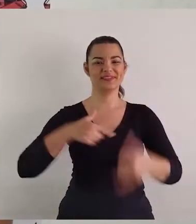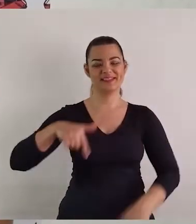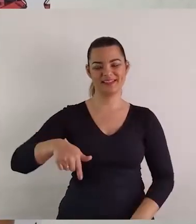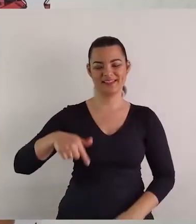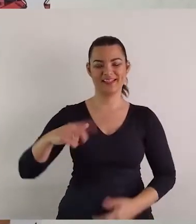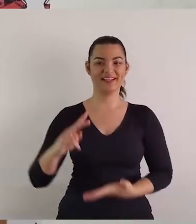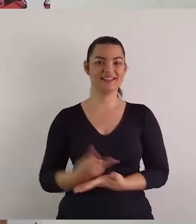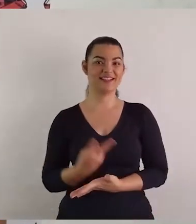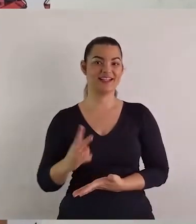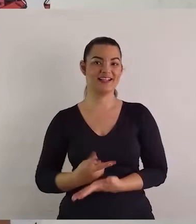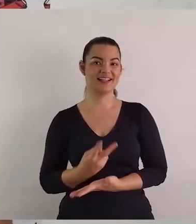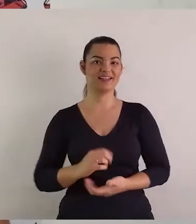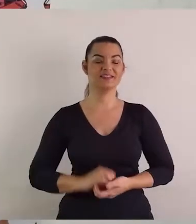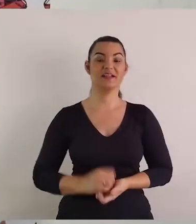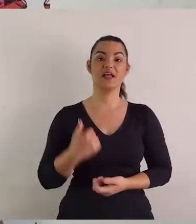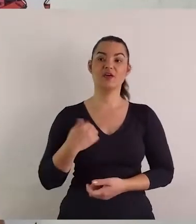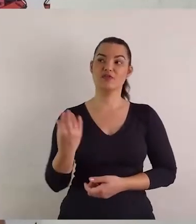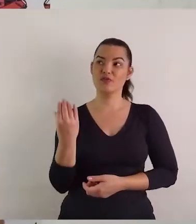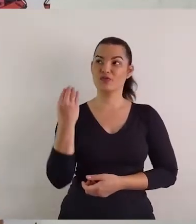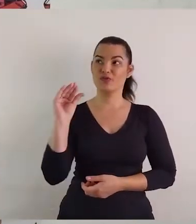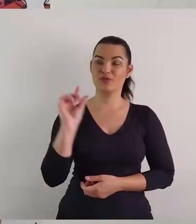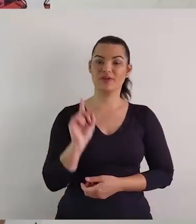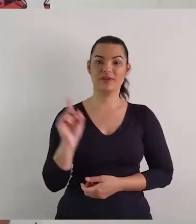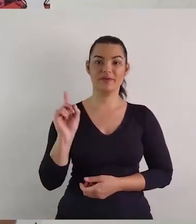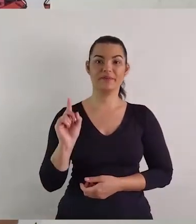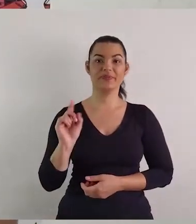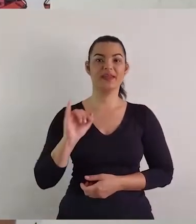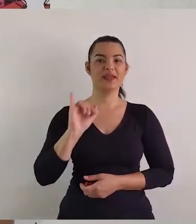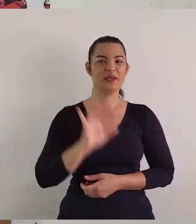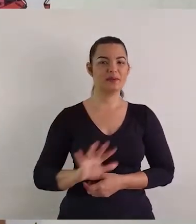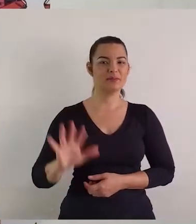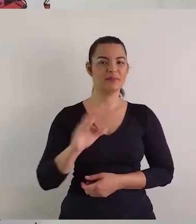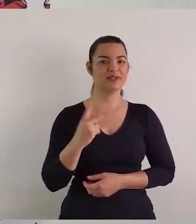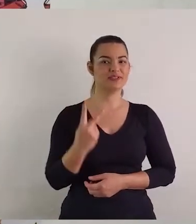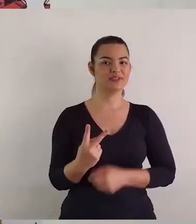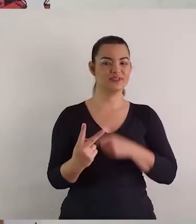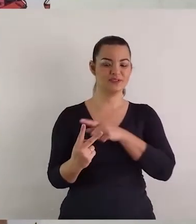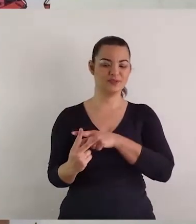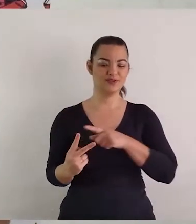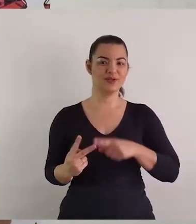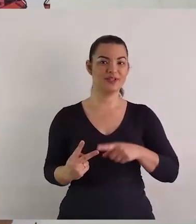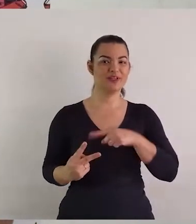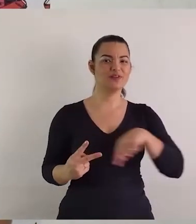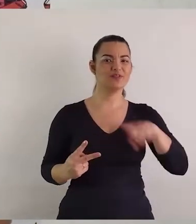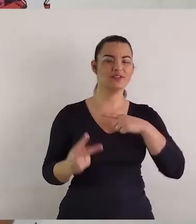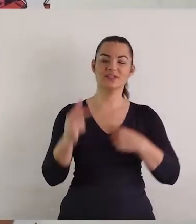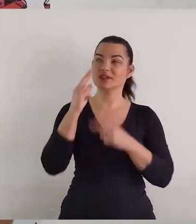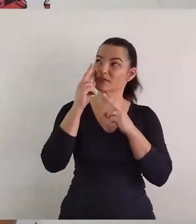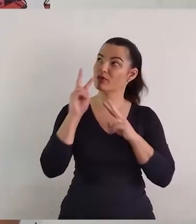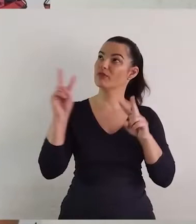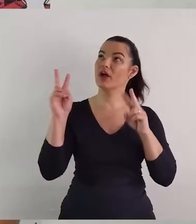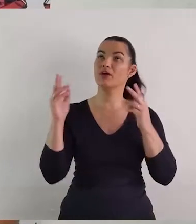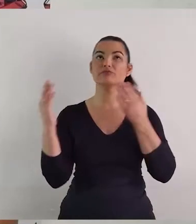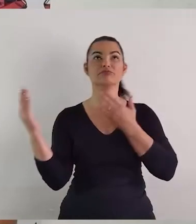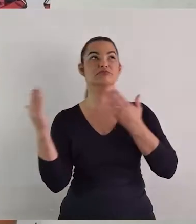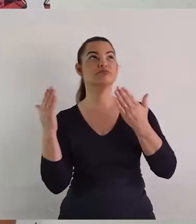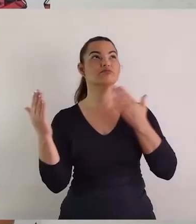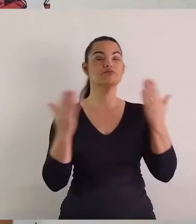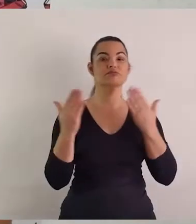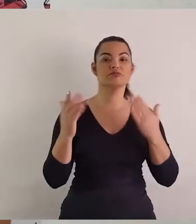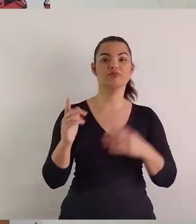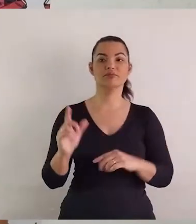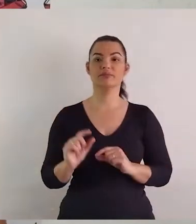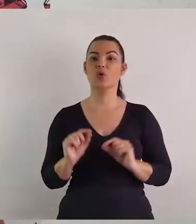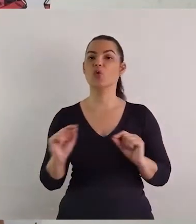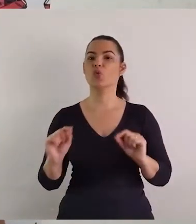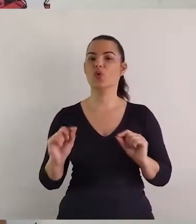7 erros. Então, a Pro vai colocar aqui na tela 2 imagens, vocês vão analisar e vão identificar o que elas